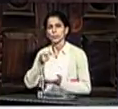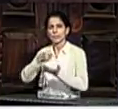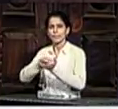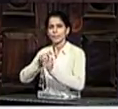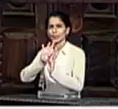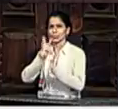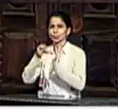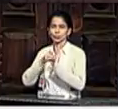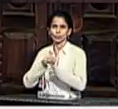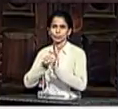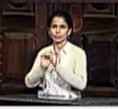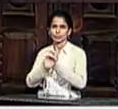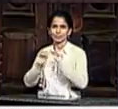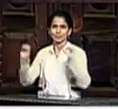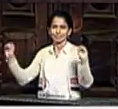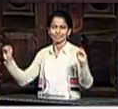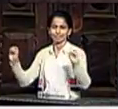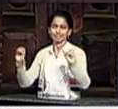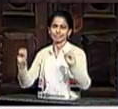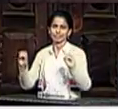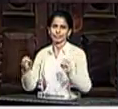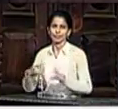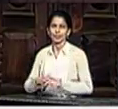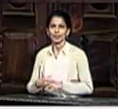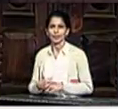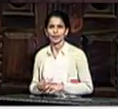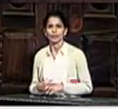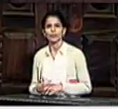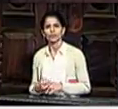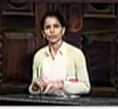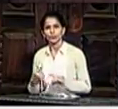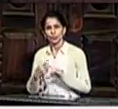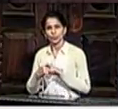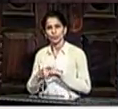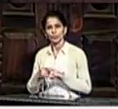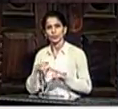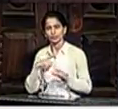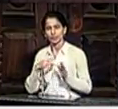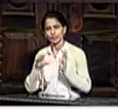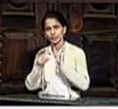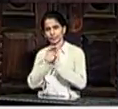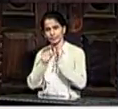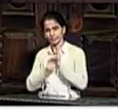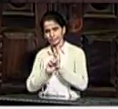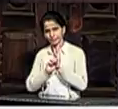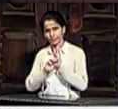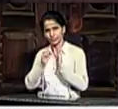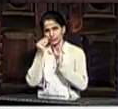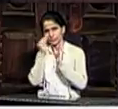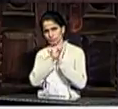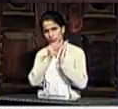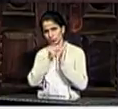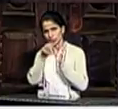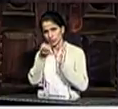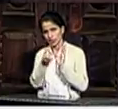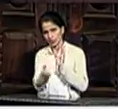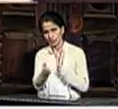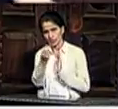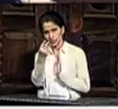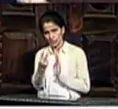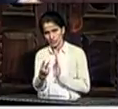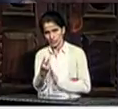precatório, tendo em vista que a emenda constitucional número 62,